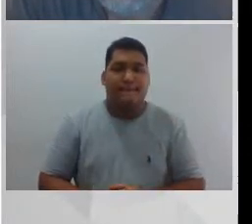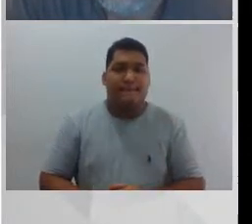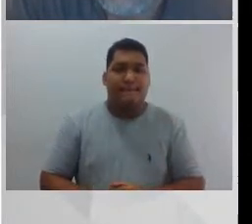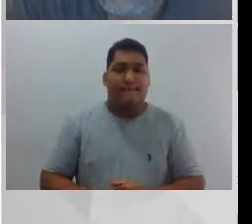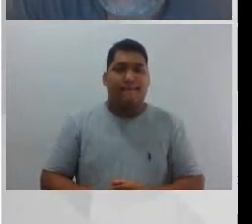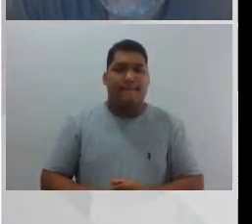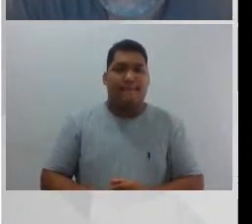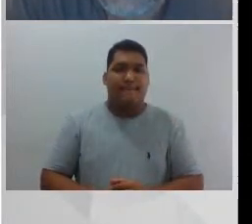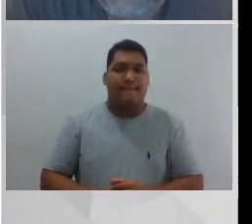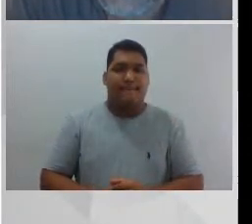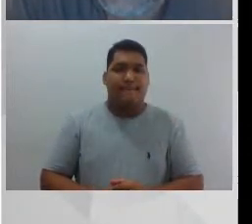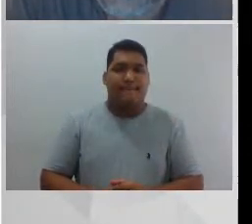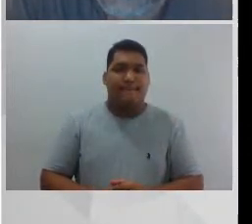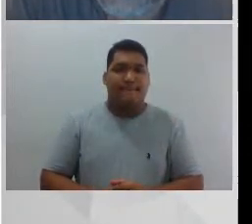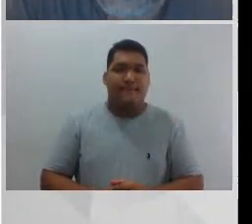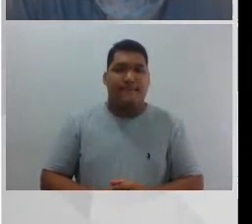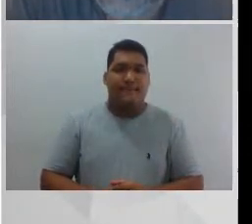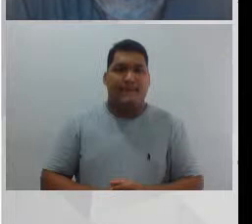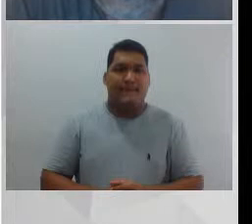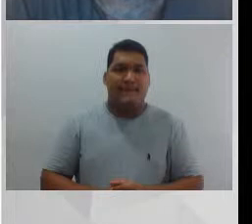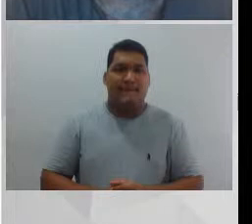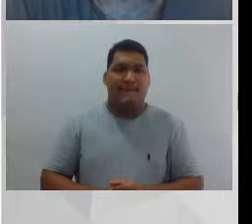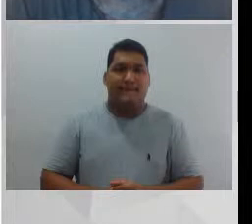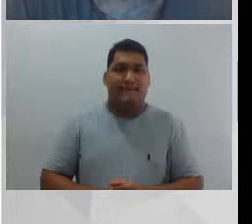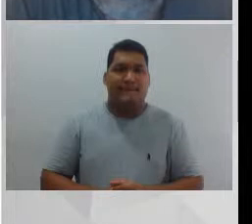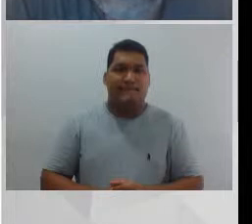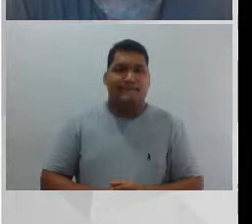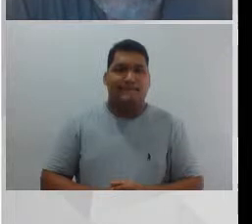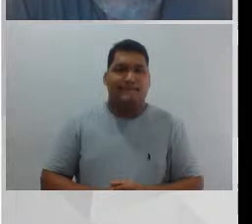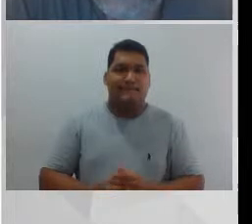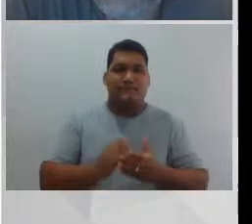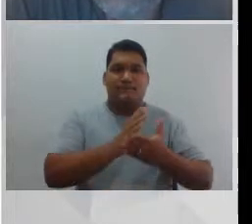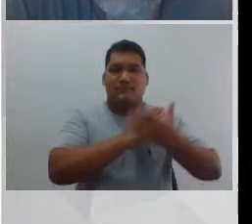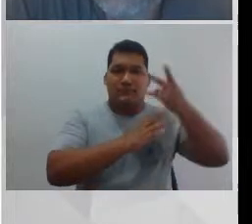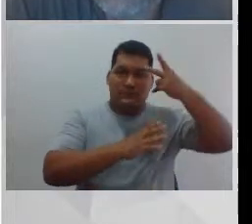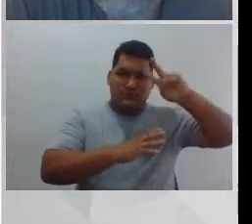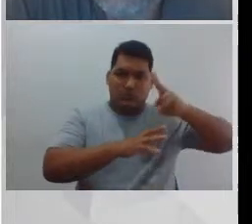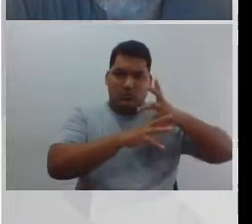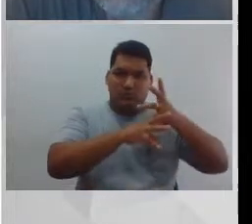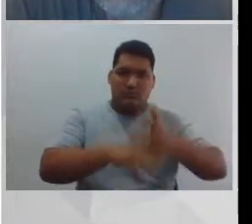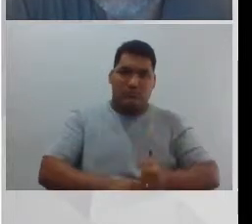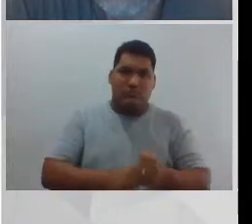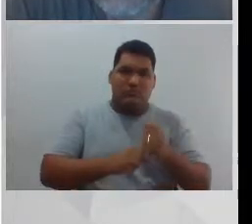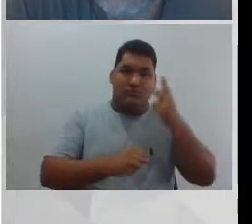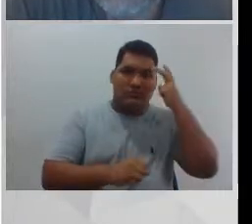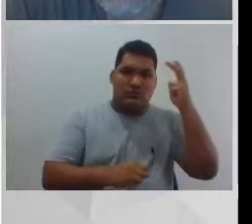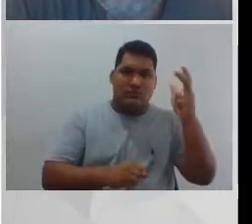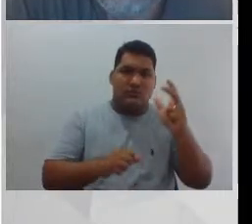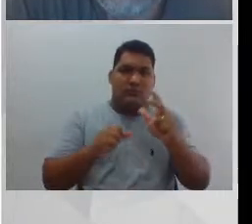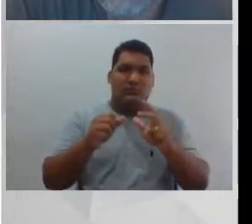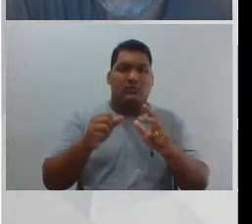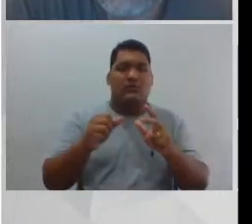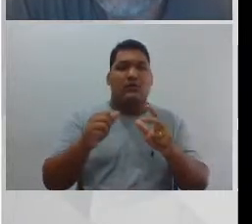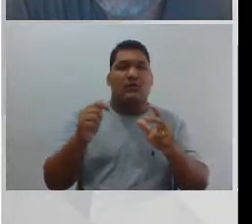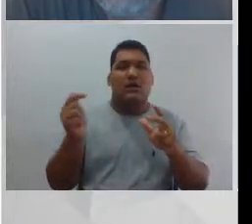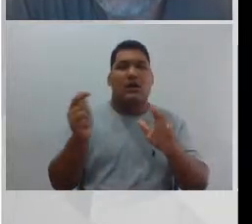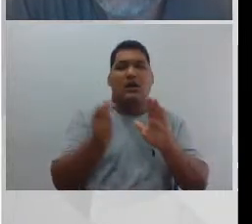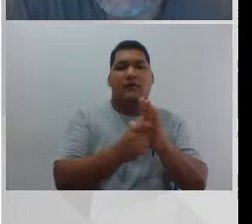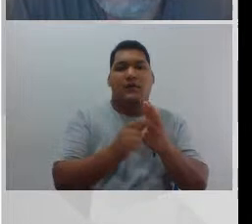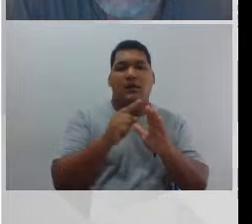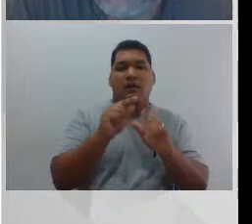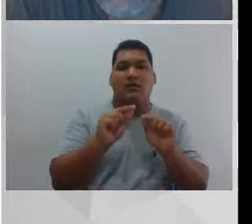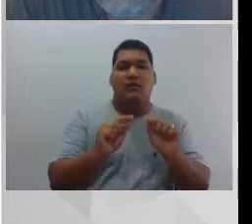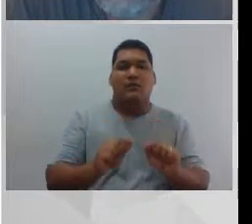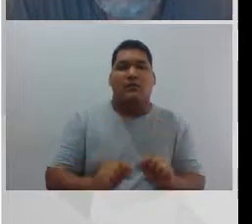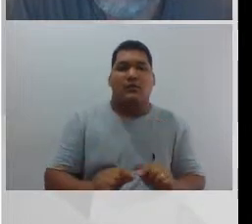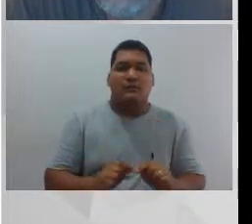todos os pontos históricos da inteligência artificial, mas são alguns que eu destaquei, na minha